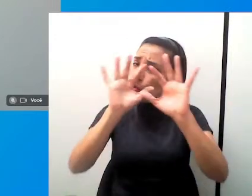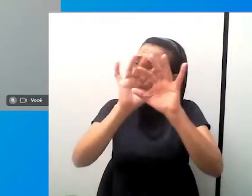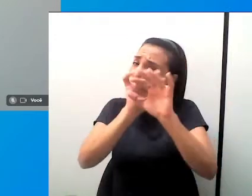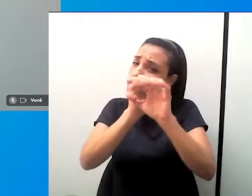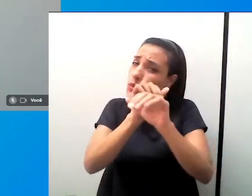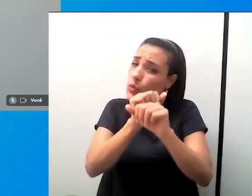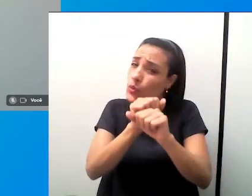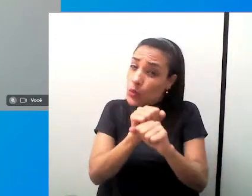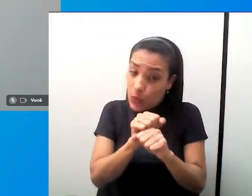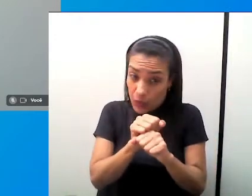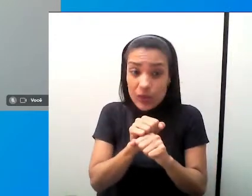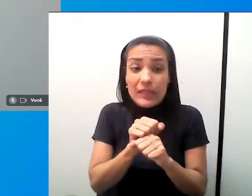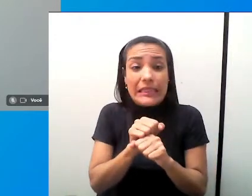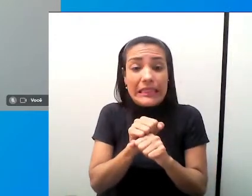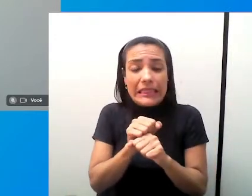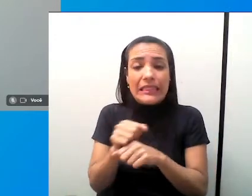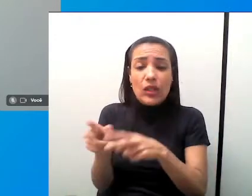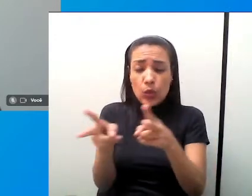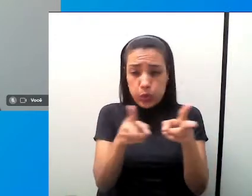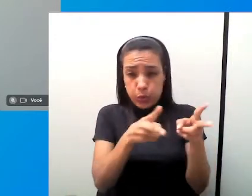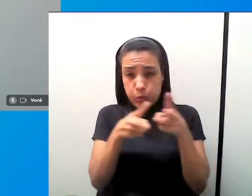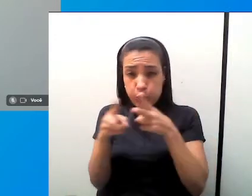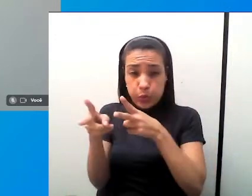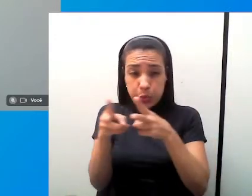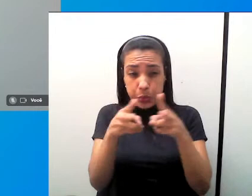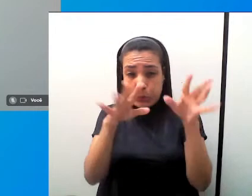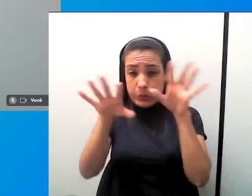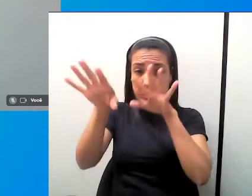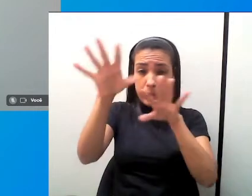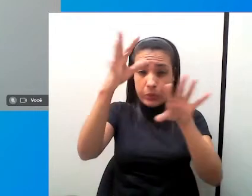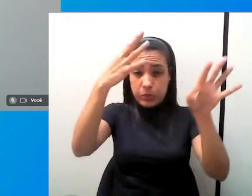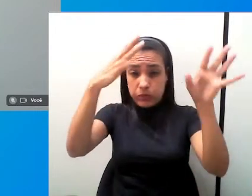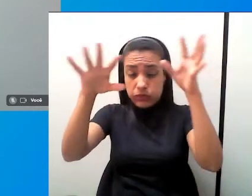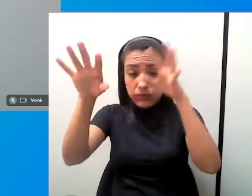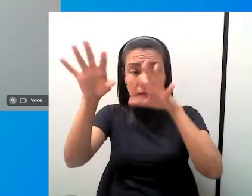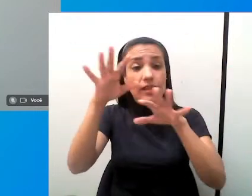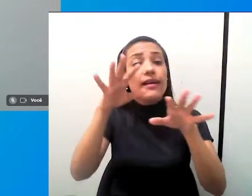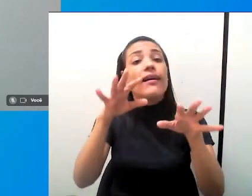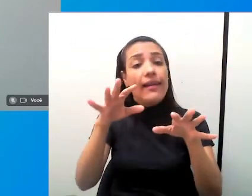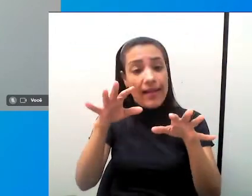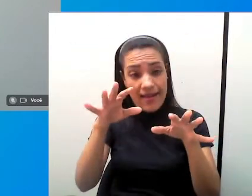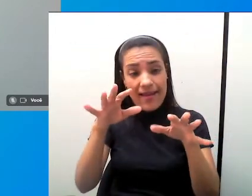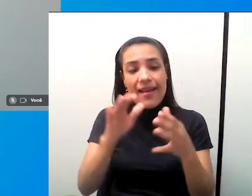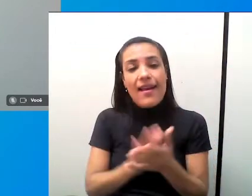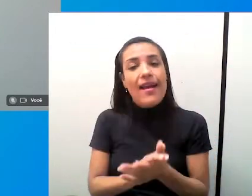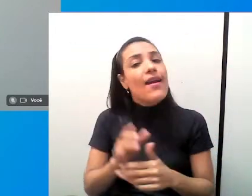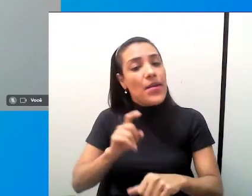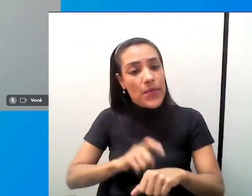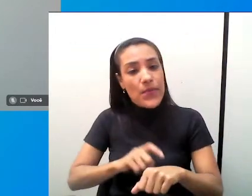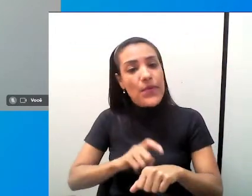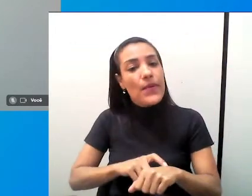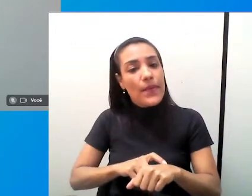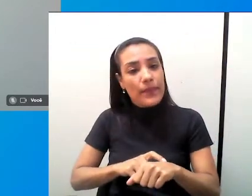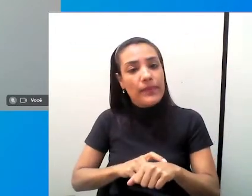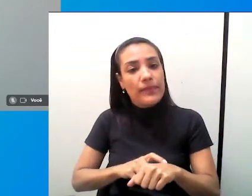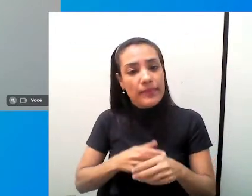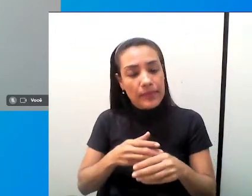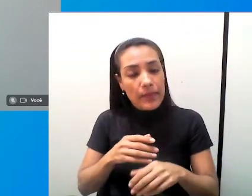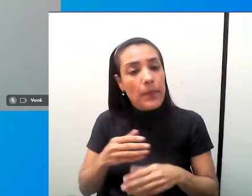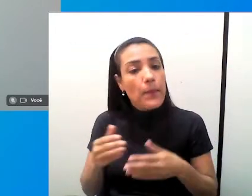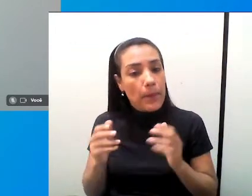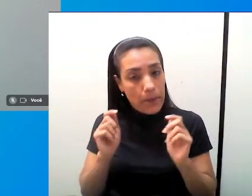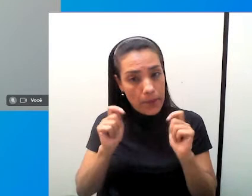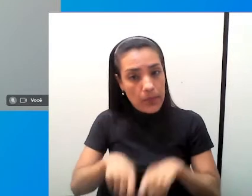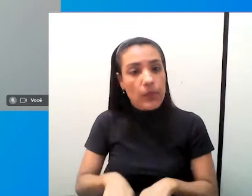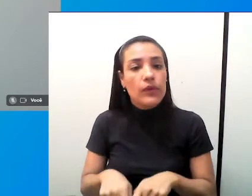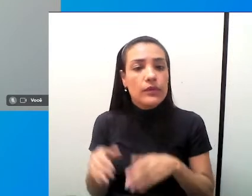uma tempestade tropical chamada Yaki-Kan, né? Que está para chegar a qualquer momento. E